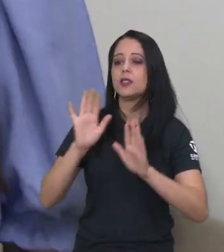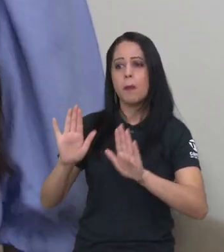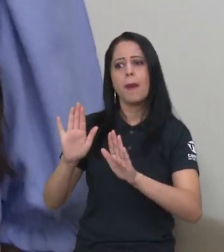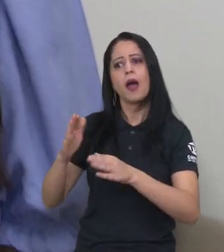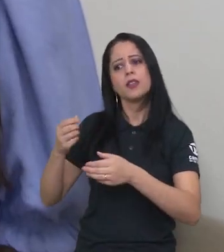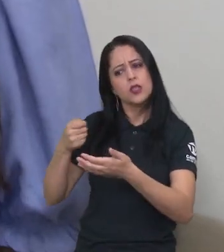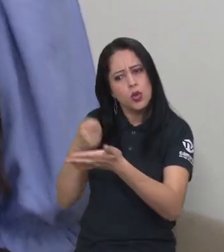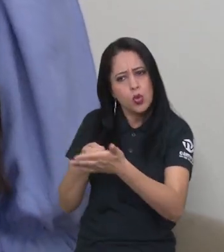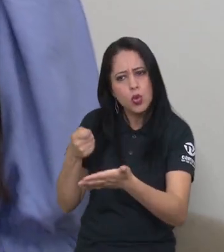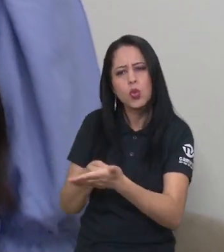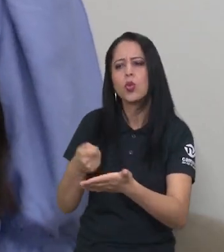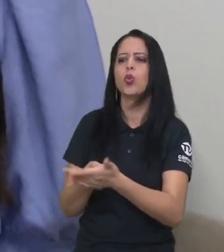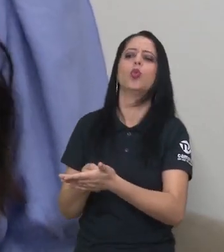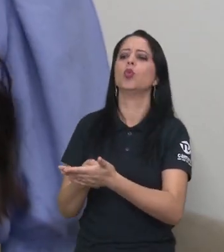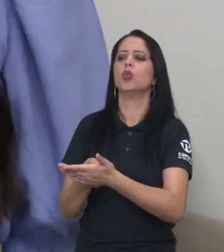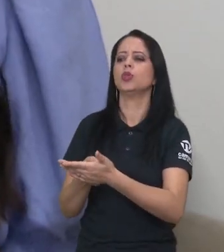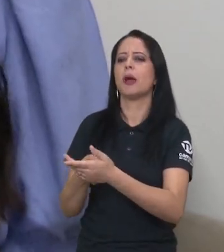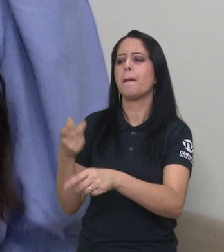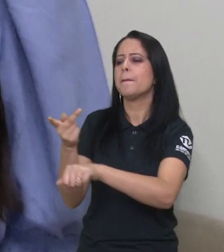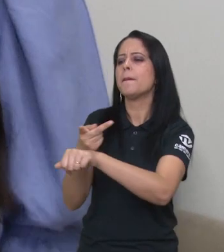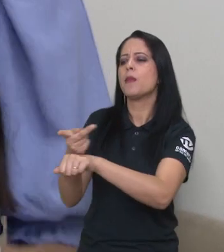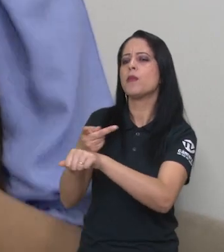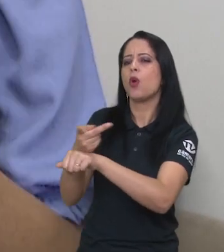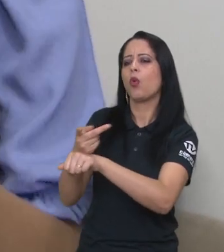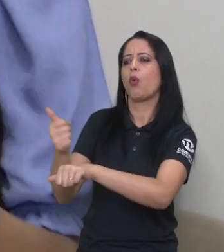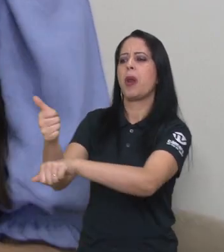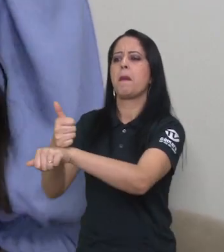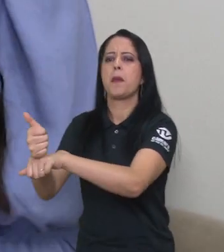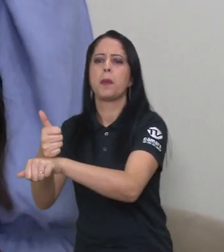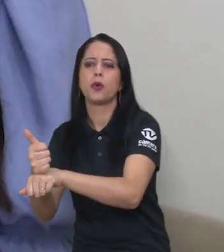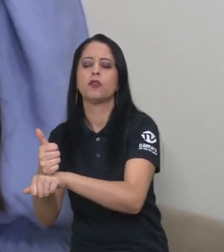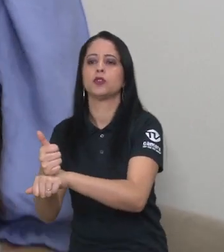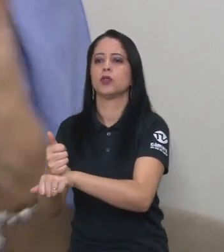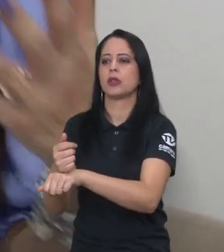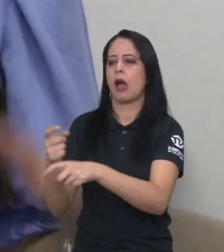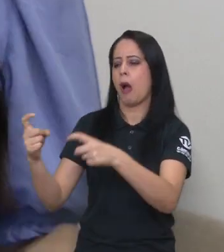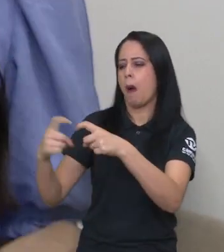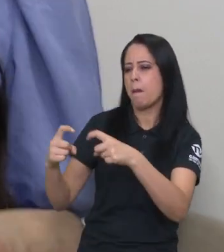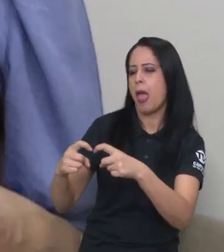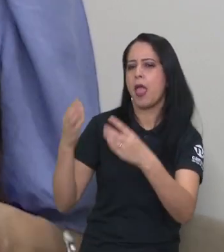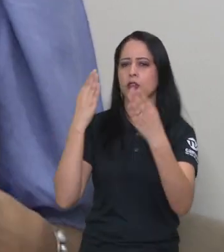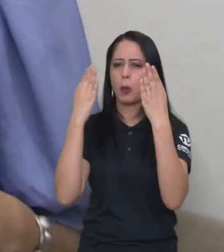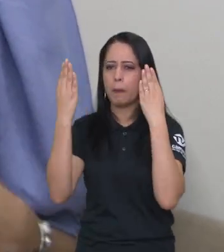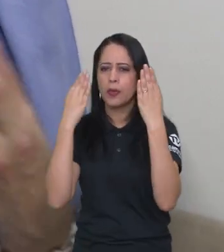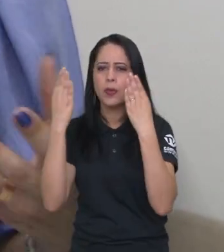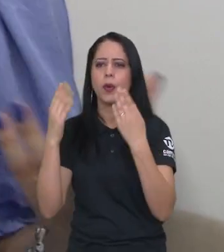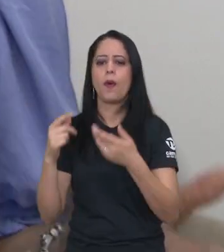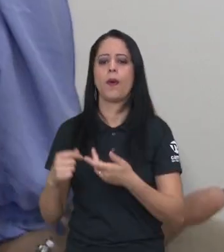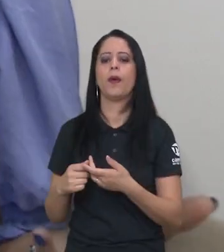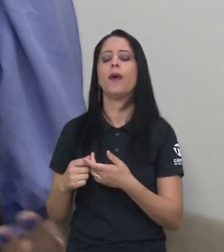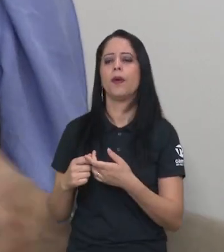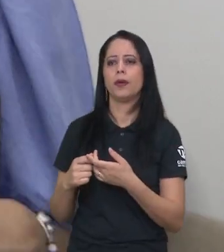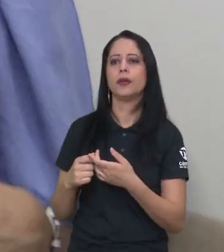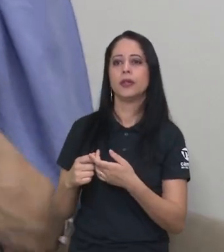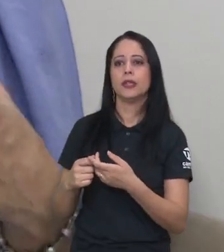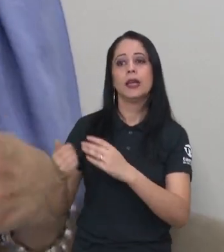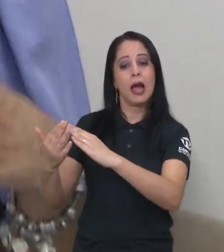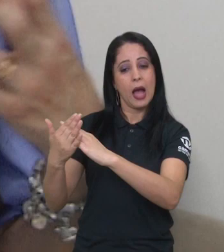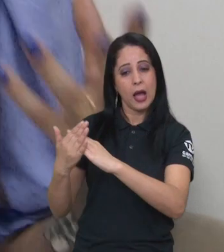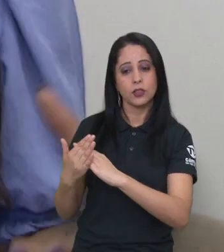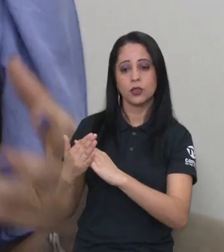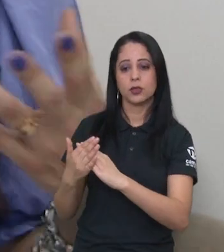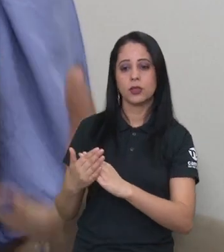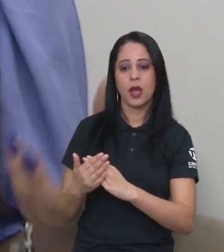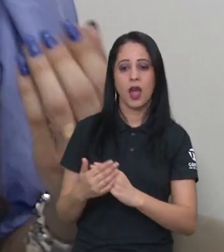limite, busque ajuda de outros profissionais para poder ajudá-lo também, além do médico, como você falou, de psicólogo, essas coisas, para poder ajudar. Mas